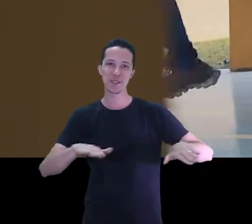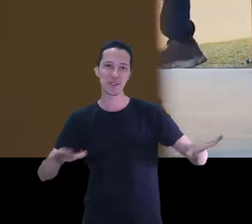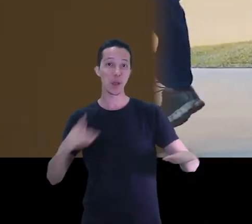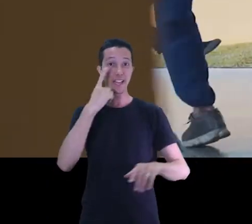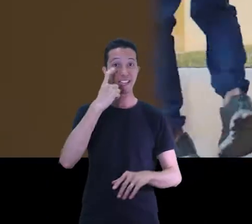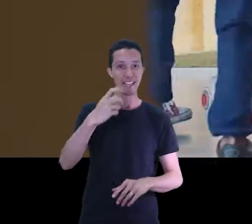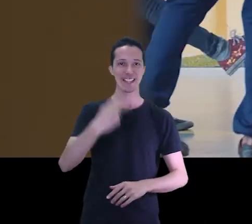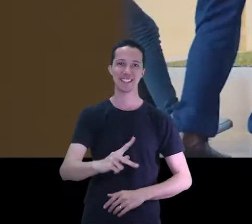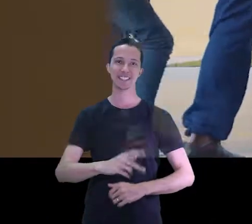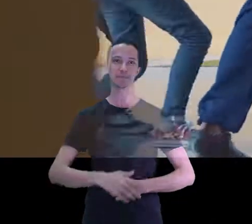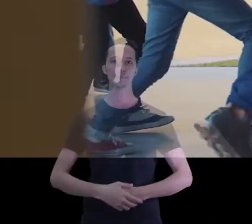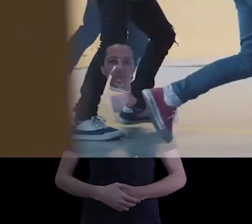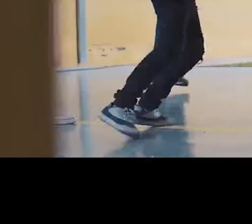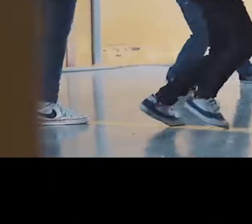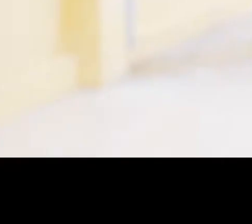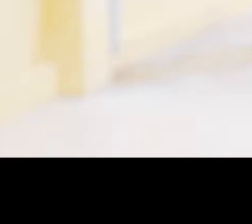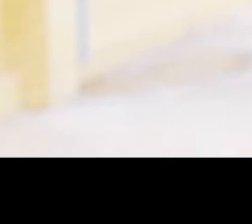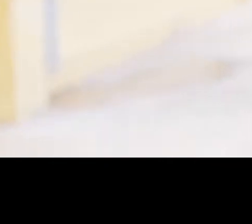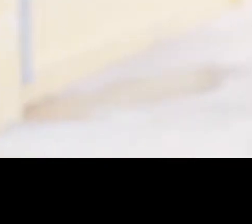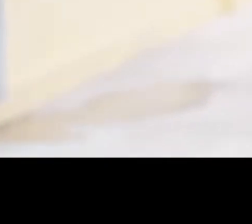os campos de interesse atuais das crianças.